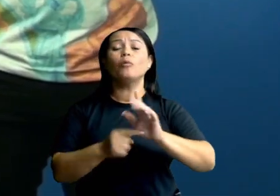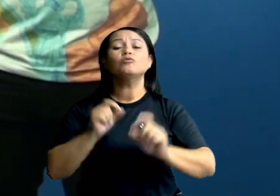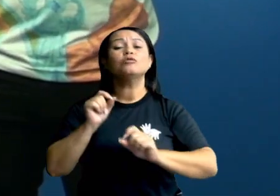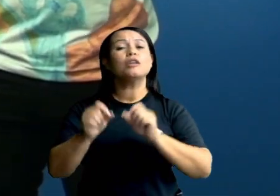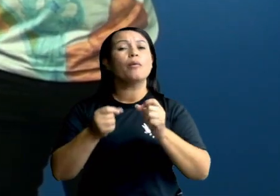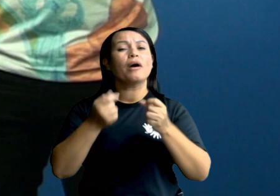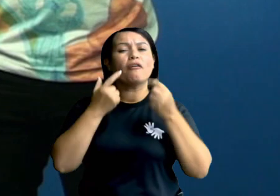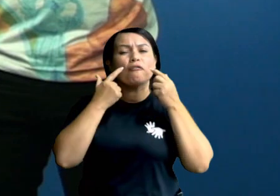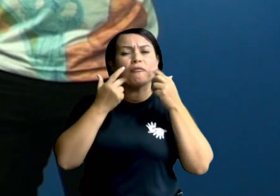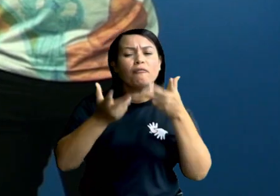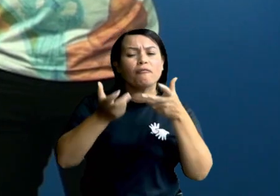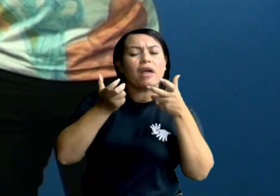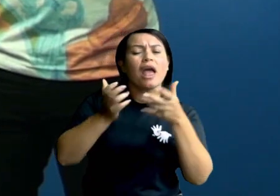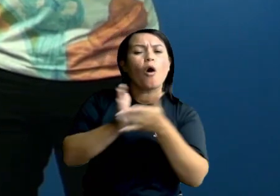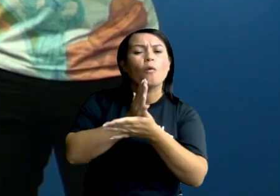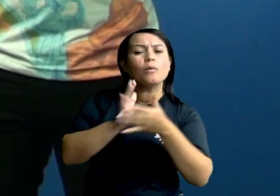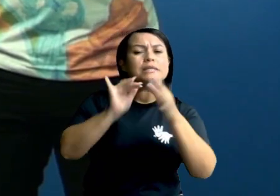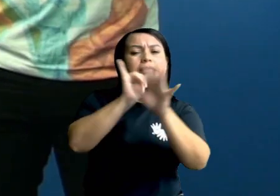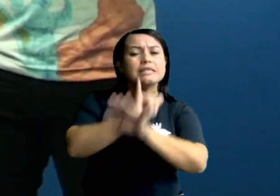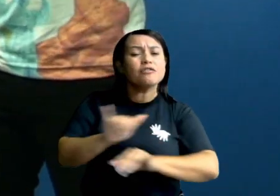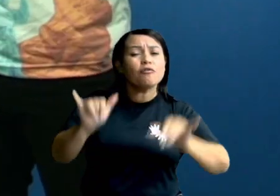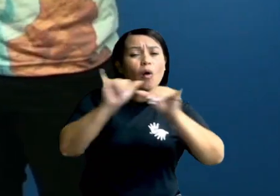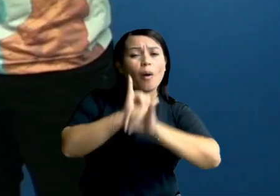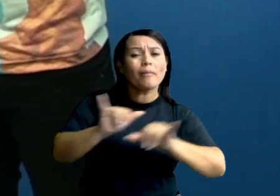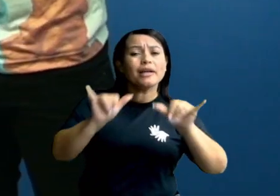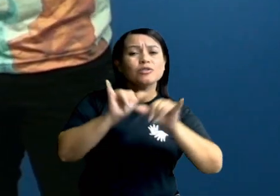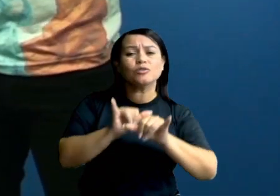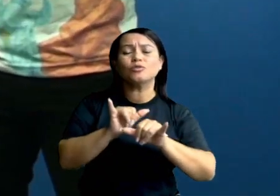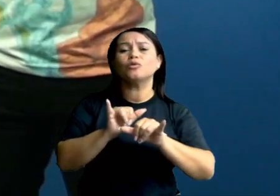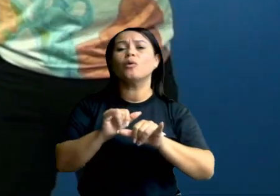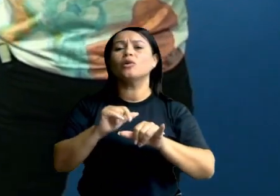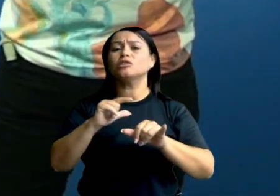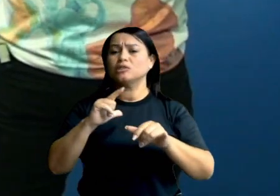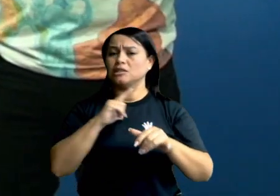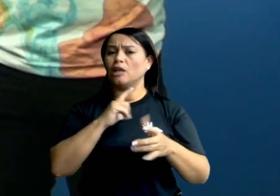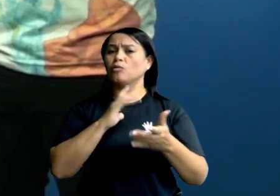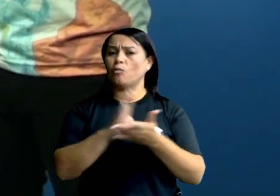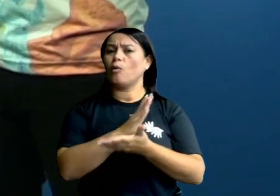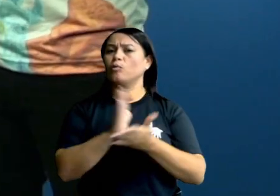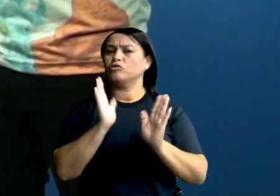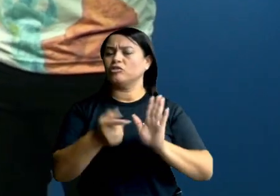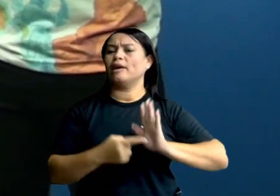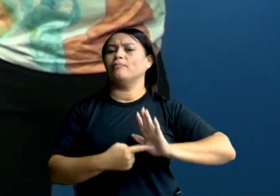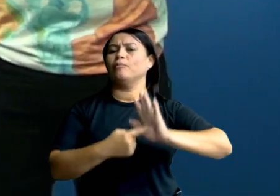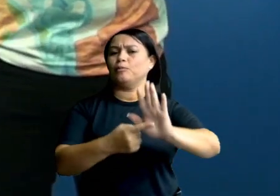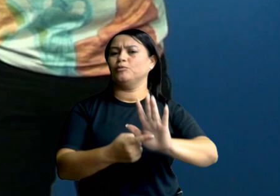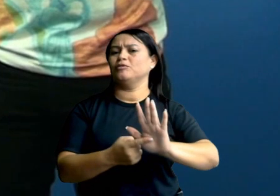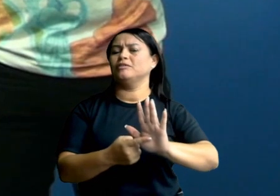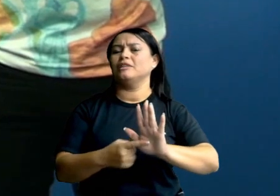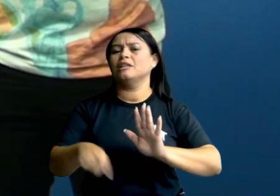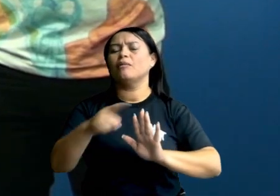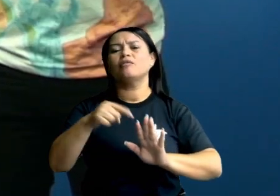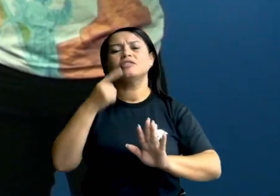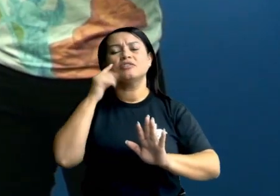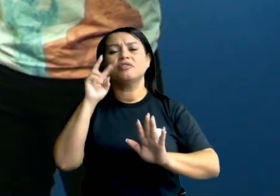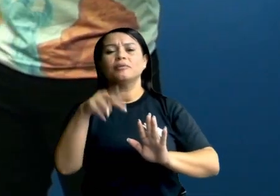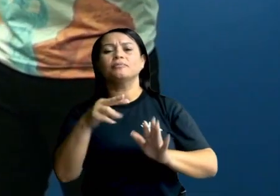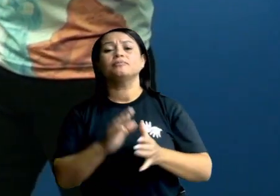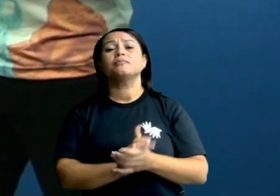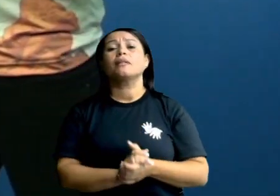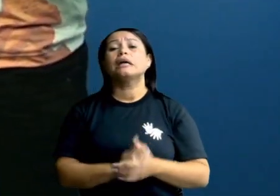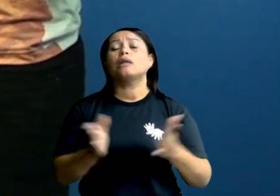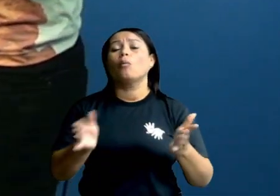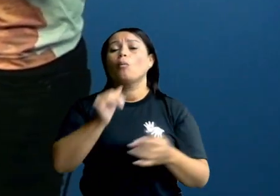inferir muitas informações, além daquelas que já estão aqui propriamente destacadas no próprio gráfico, tá? Então,